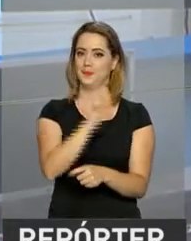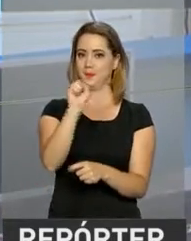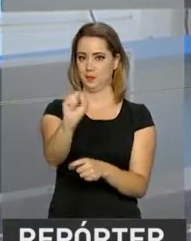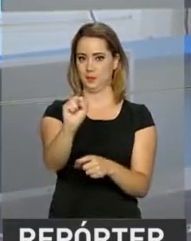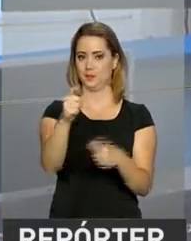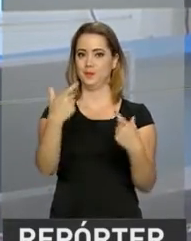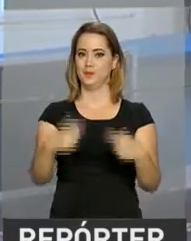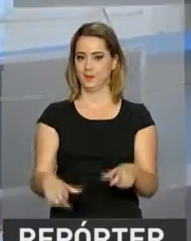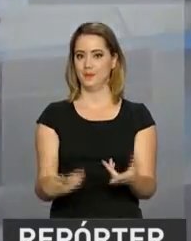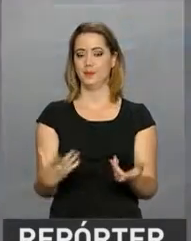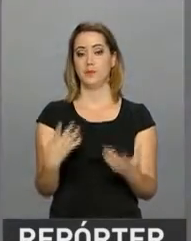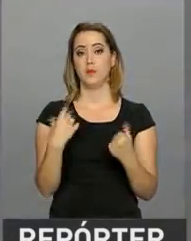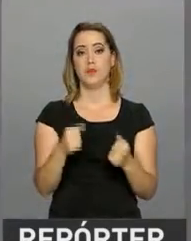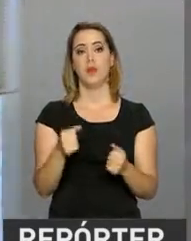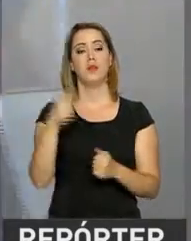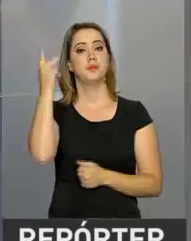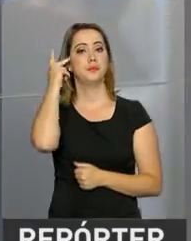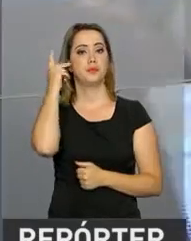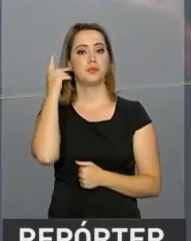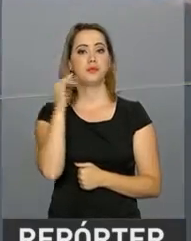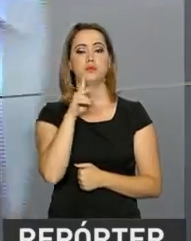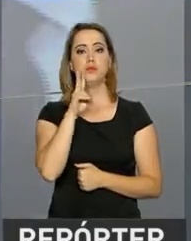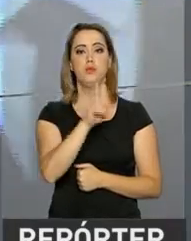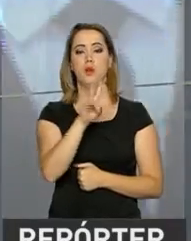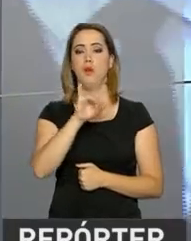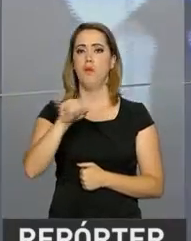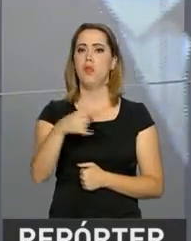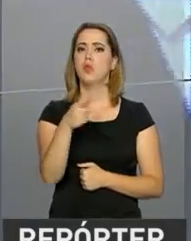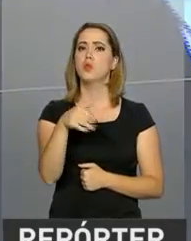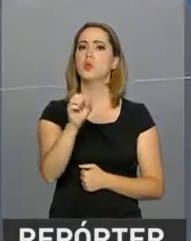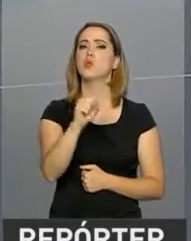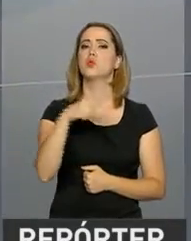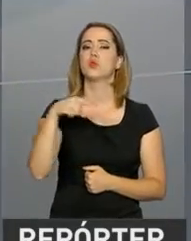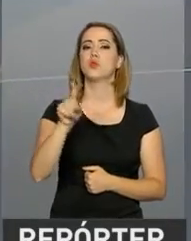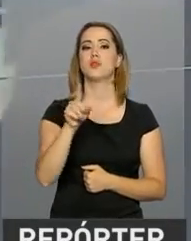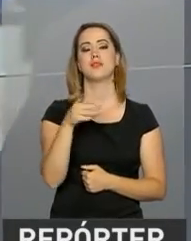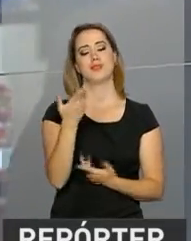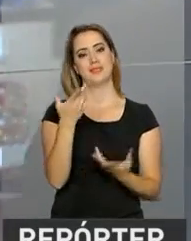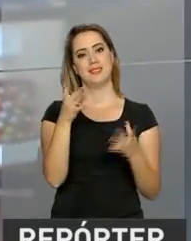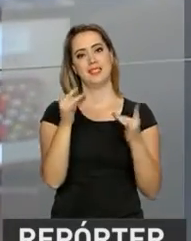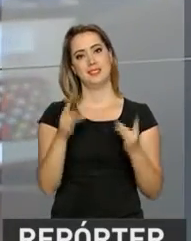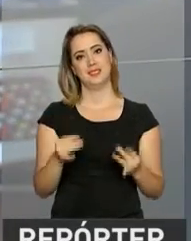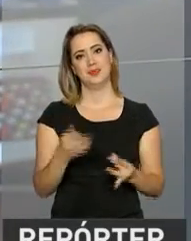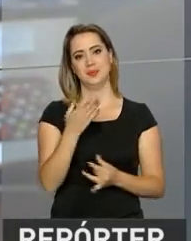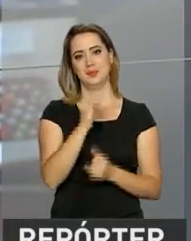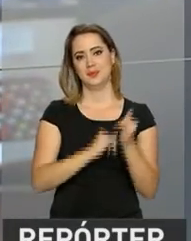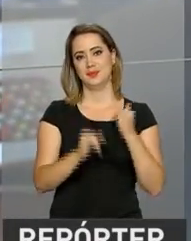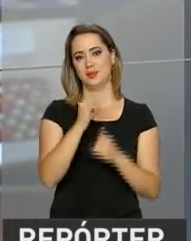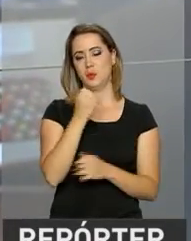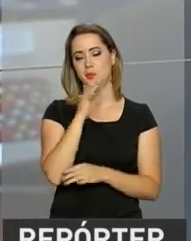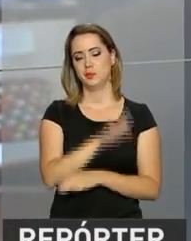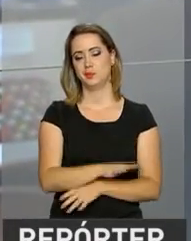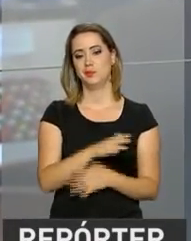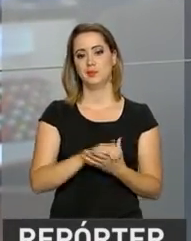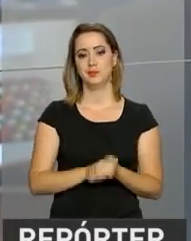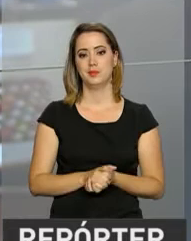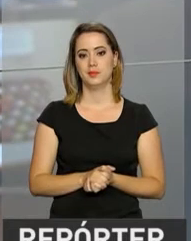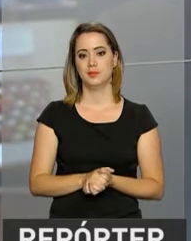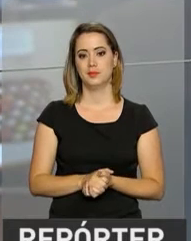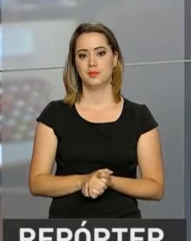nós vamos a são paulo conversar com o repórter josé luiz filho que tem detalhes sobre esse assunto o lar já lisboa tarde novamente